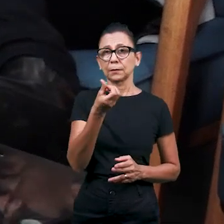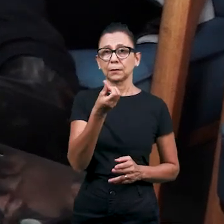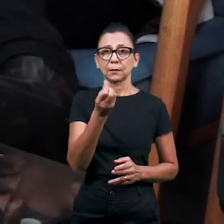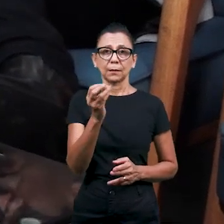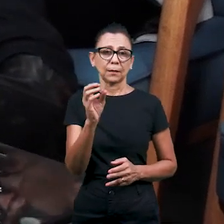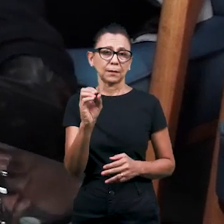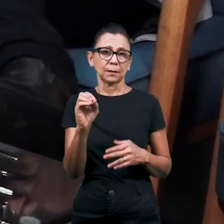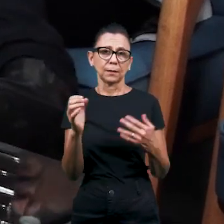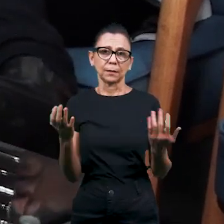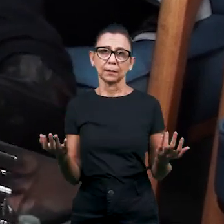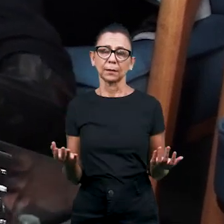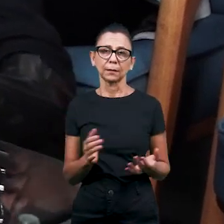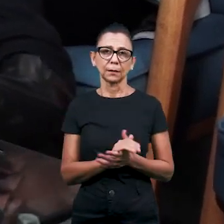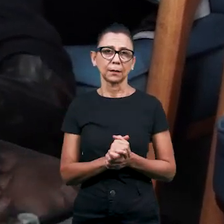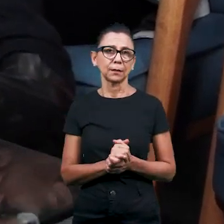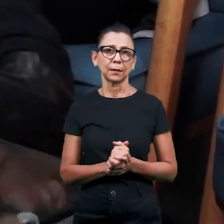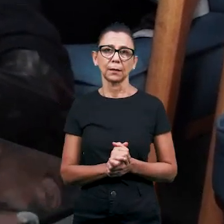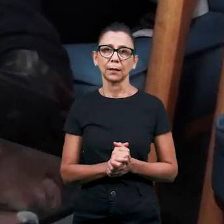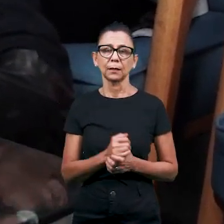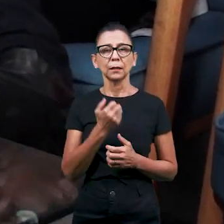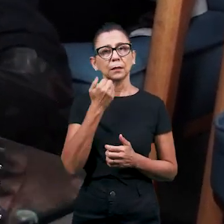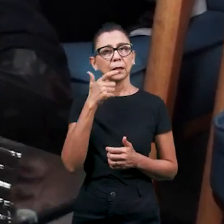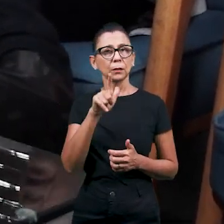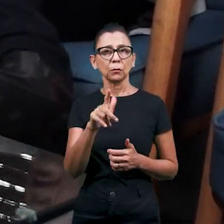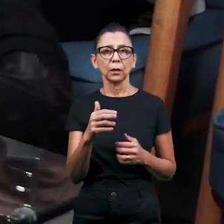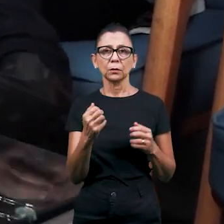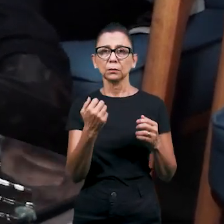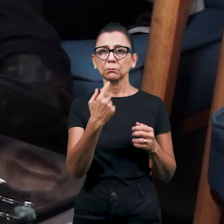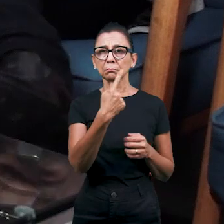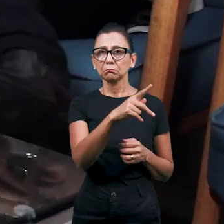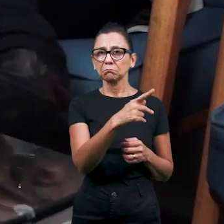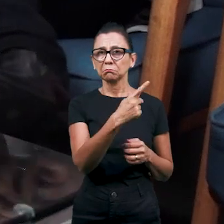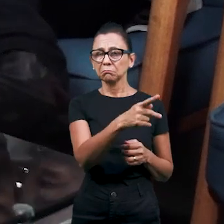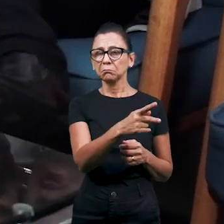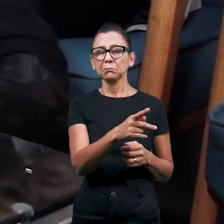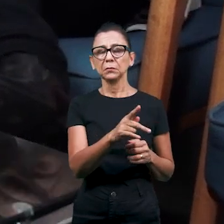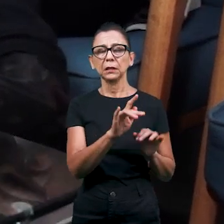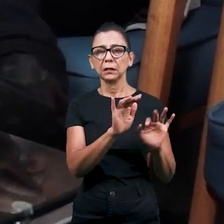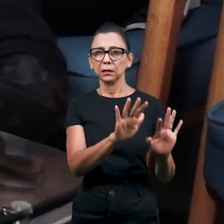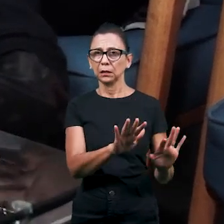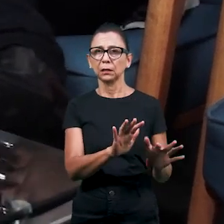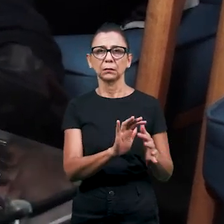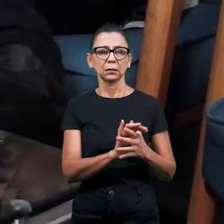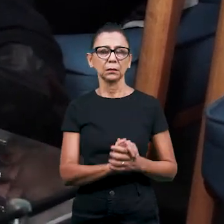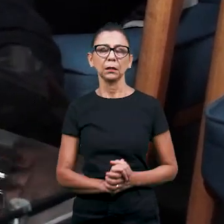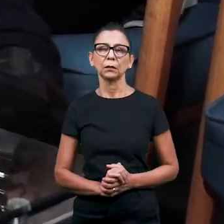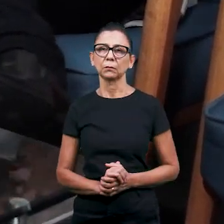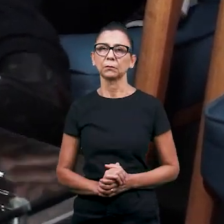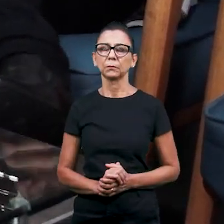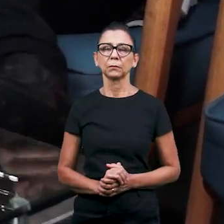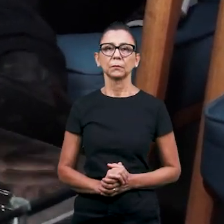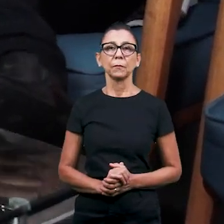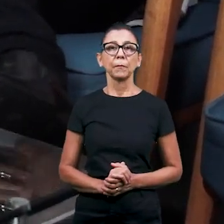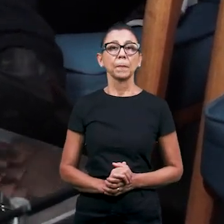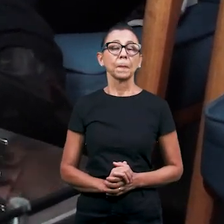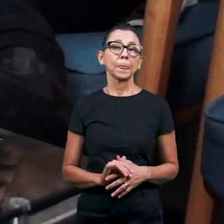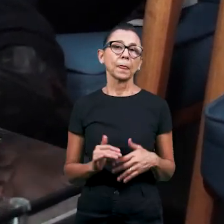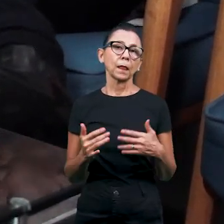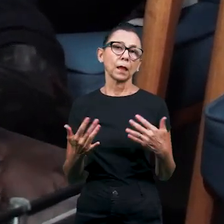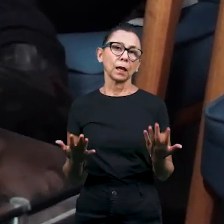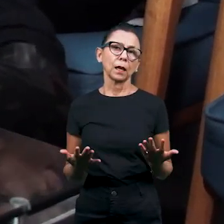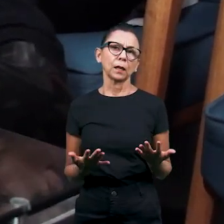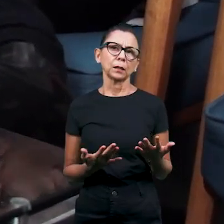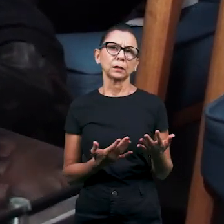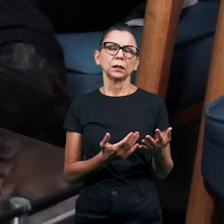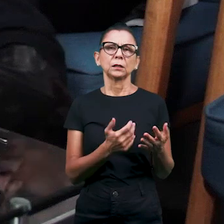ponto de vista do cronograma? Que dia que é? Como é que... Nós temos aqui jovens que estão assistindo, nós temos pastores que estão assistindo. Eu